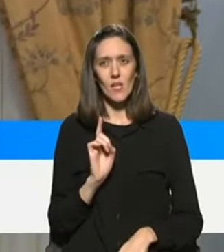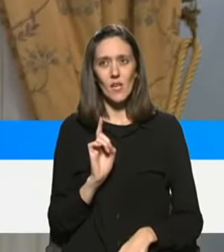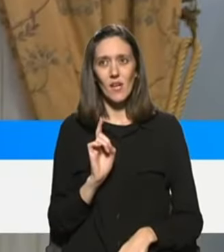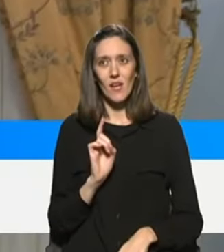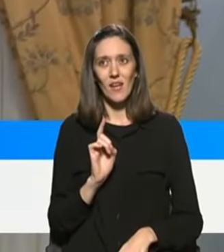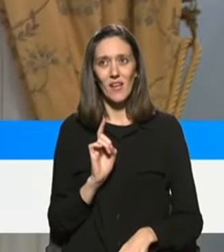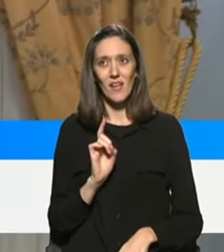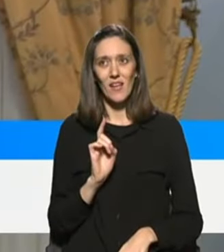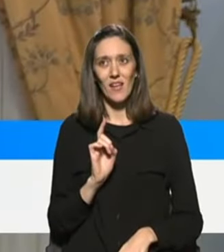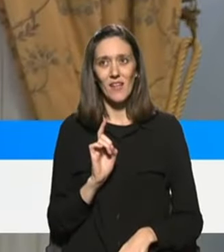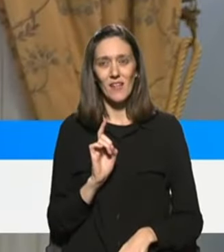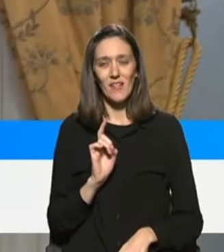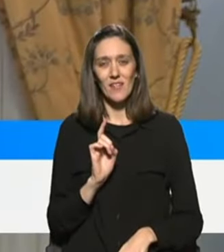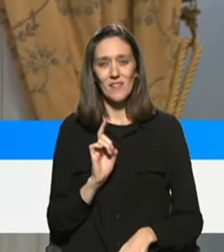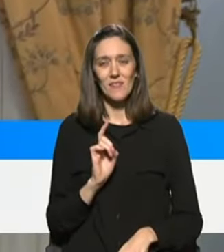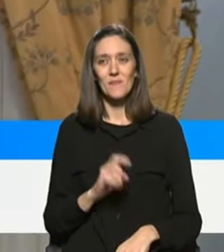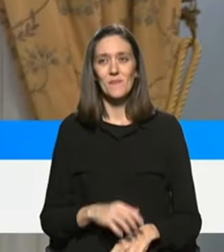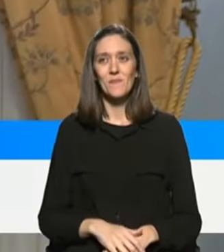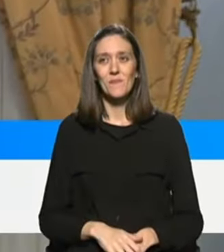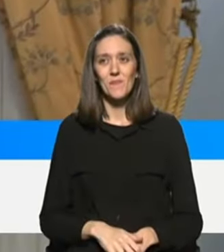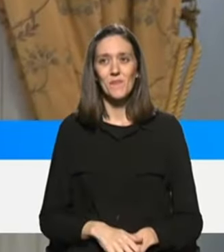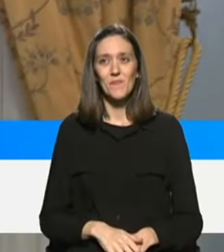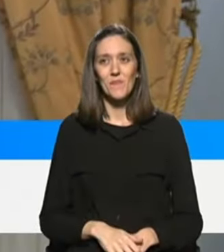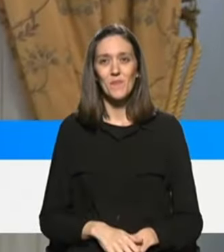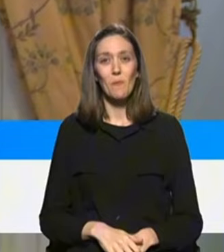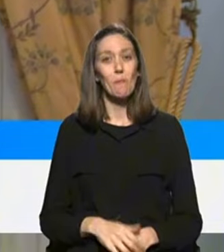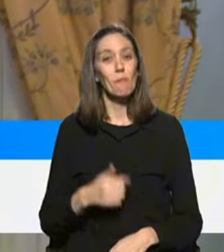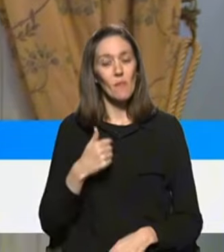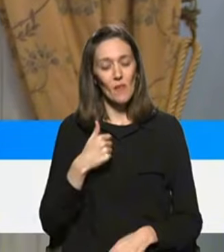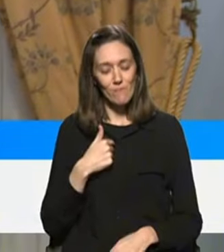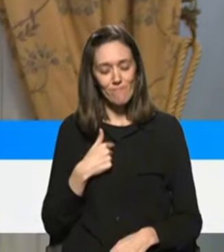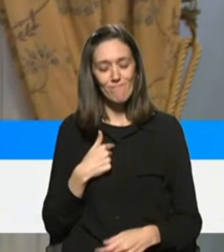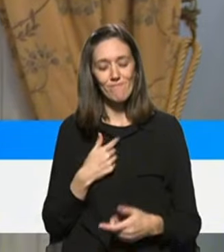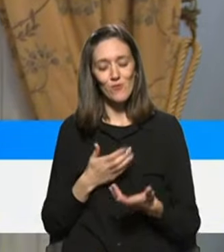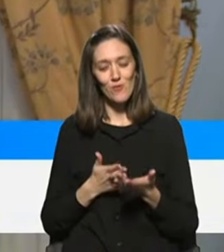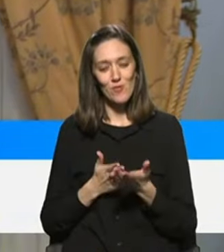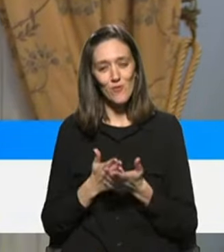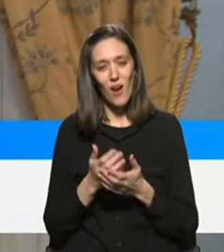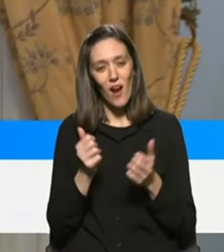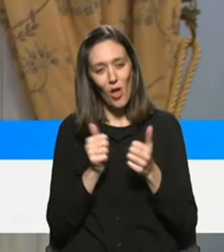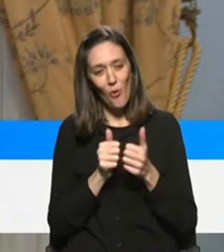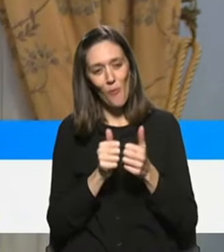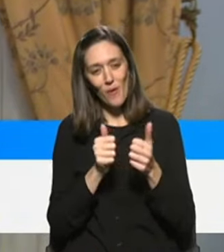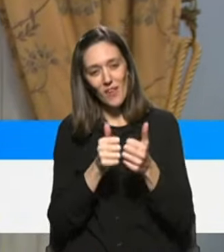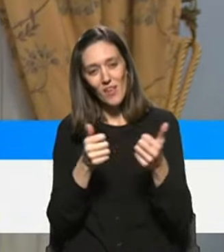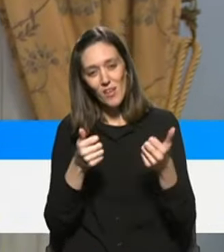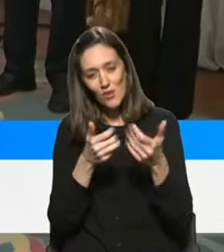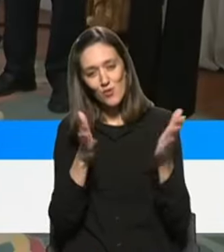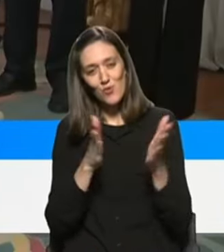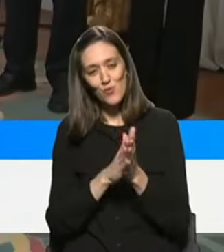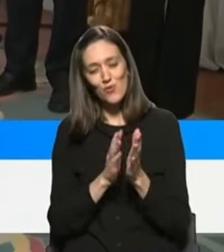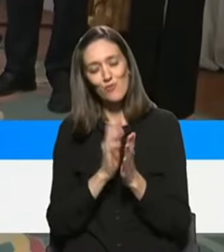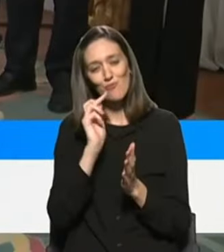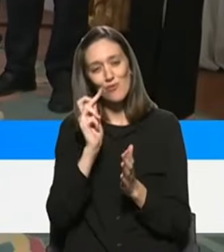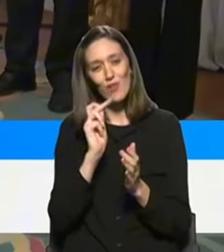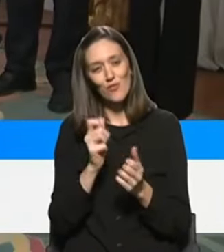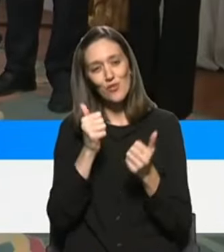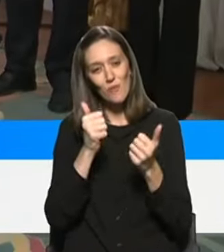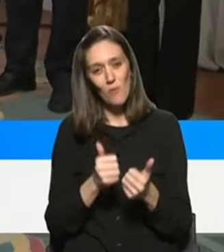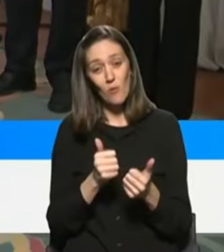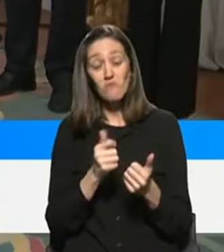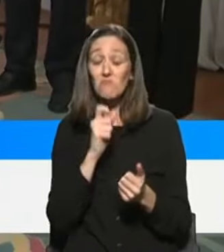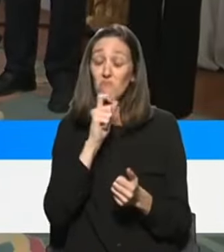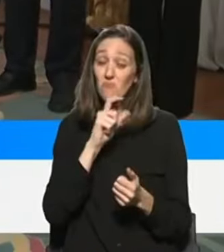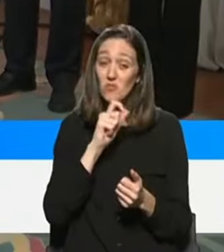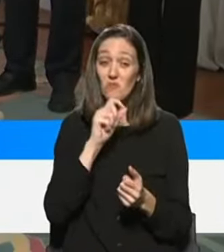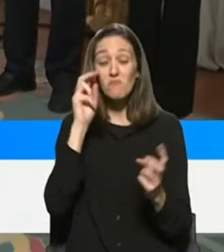Nem muito menos. Pois conto continuar gozando da companhia de todos por muitos e bons anos. Até é possível que daqui a uns